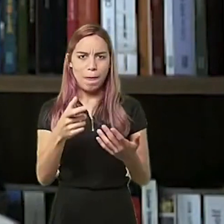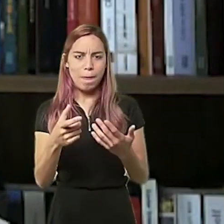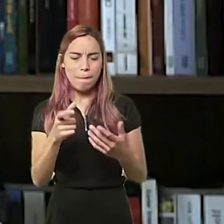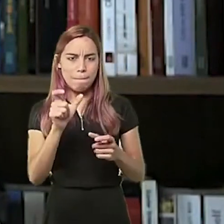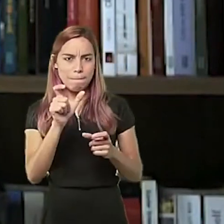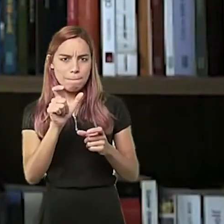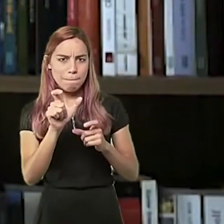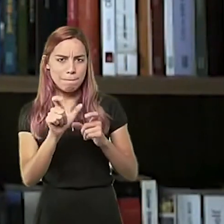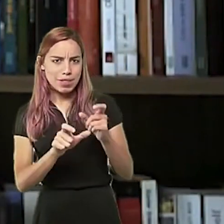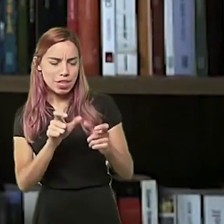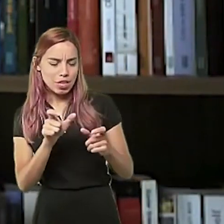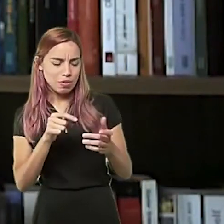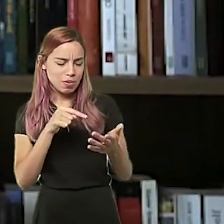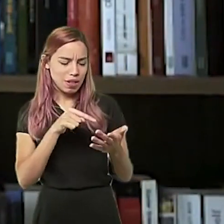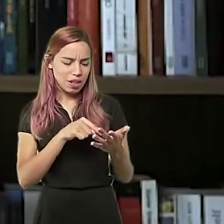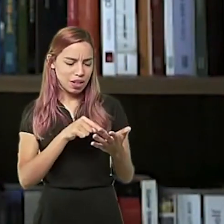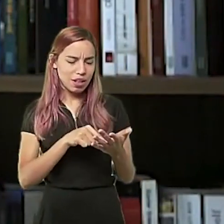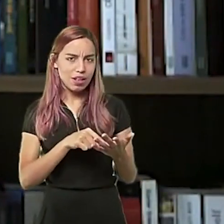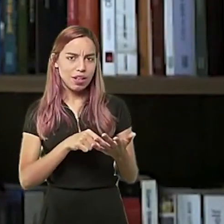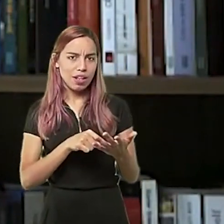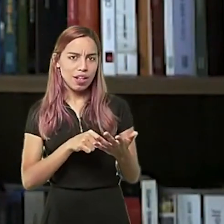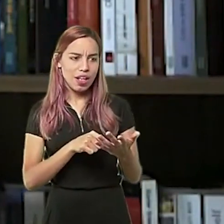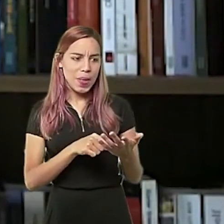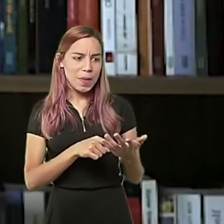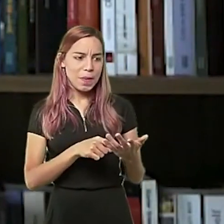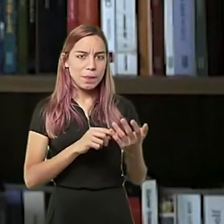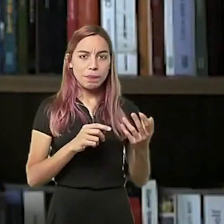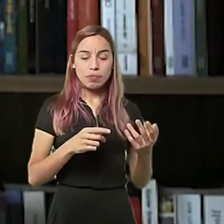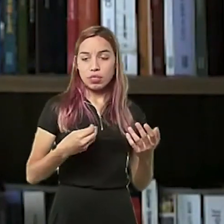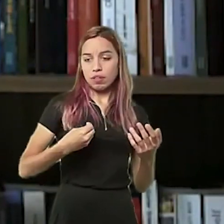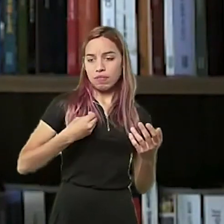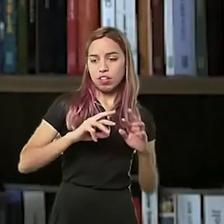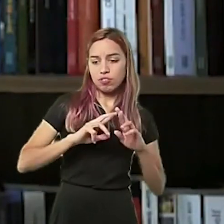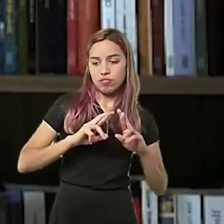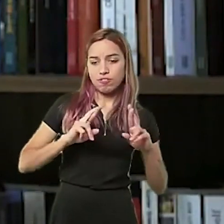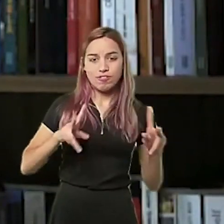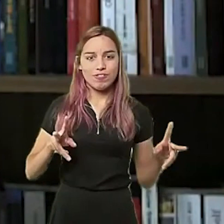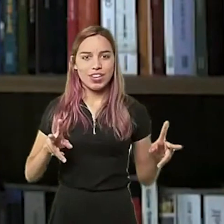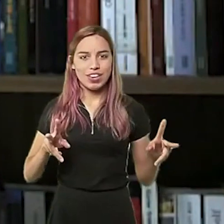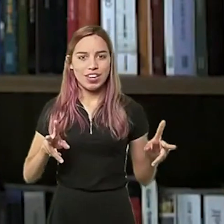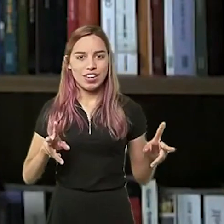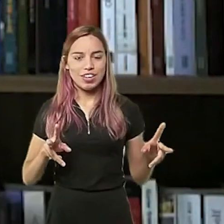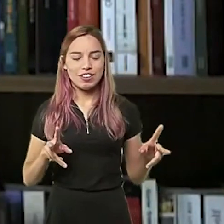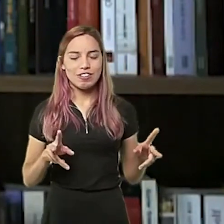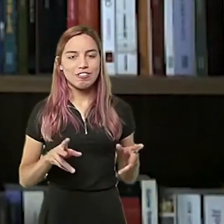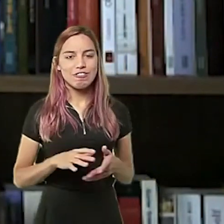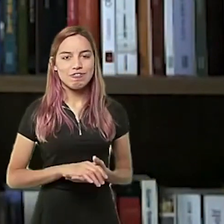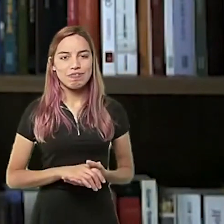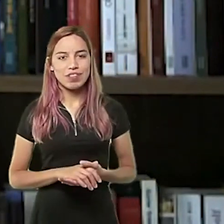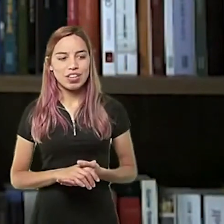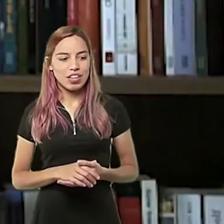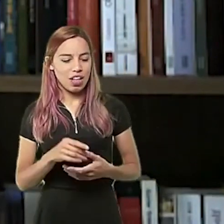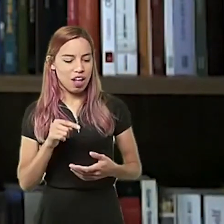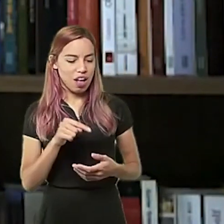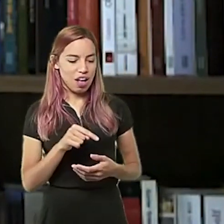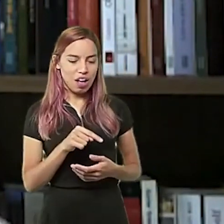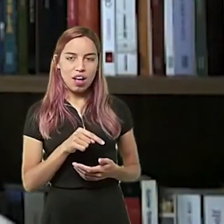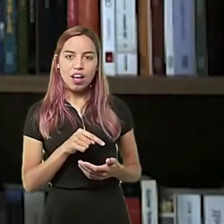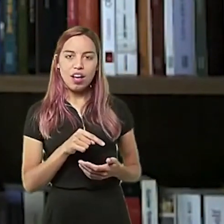que não fazem parte do nosso cotidiano. É um lugar de alteridade, onde a